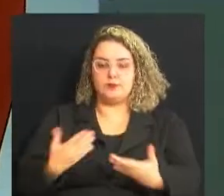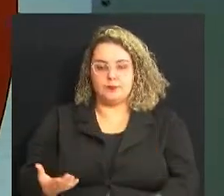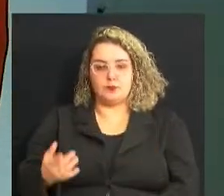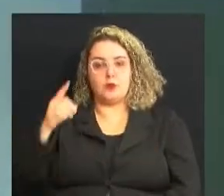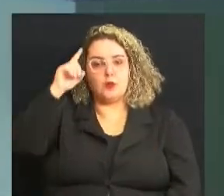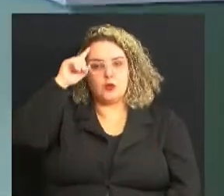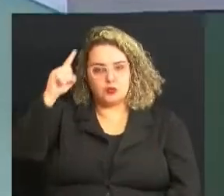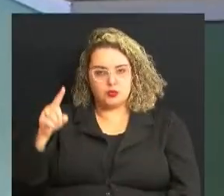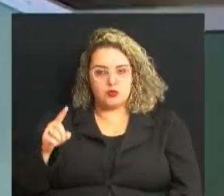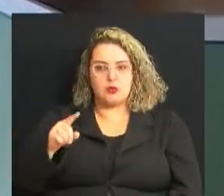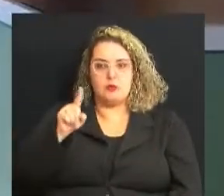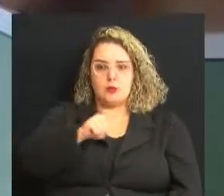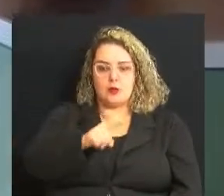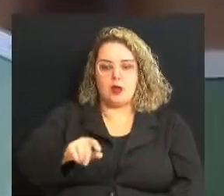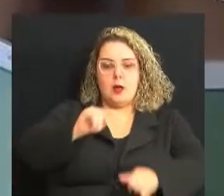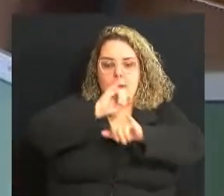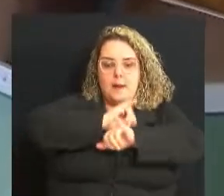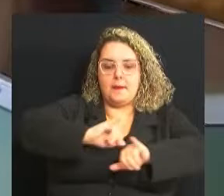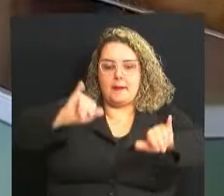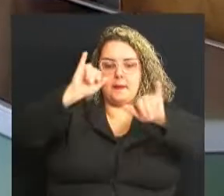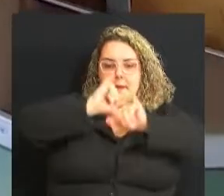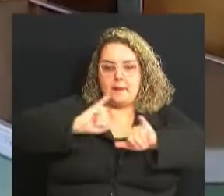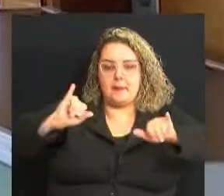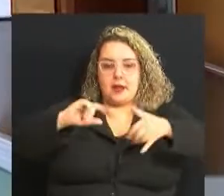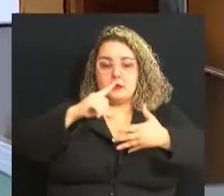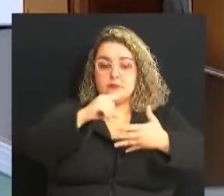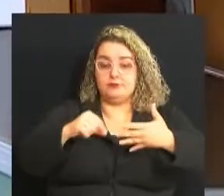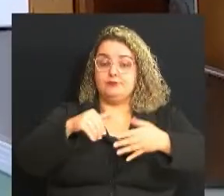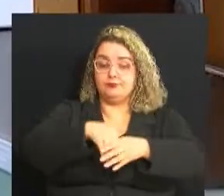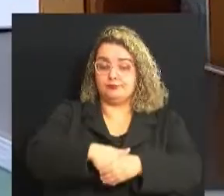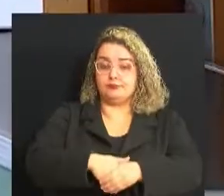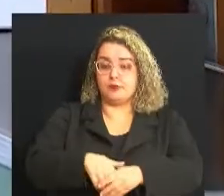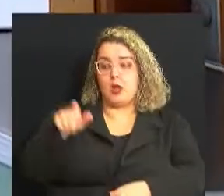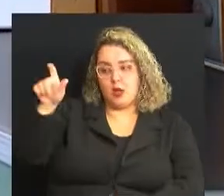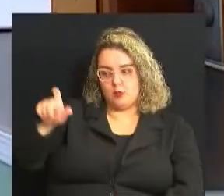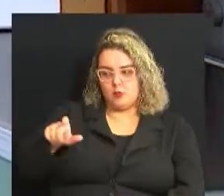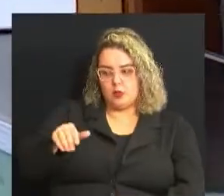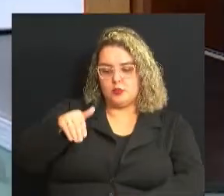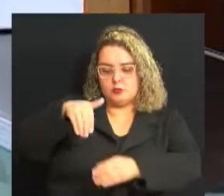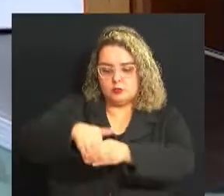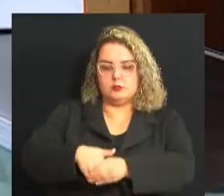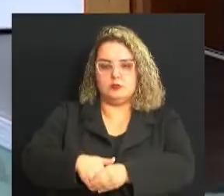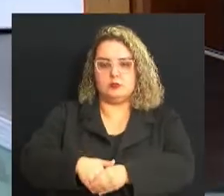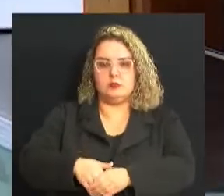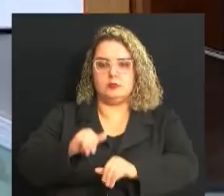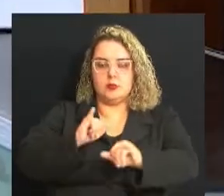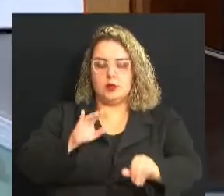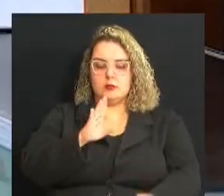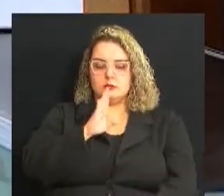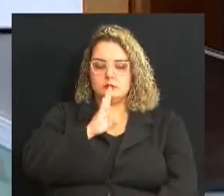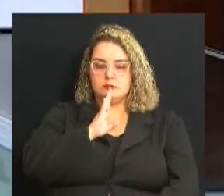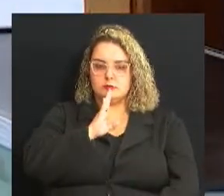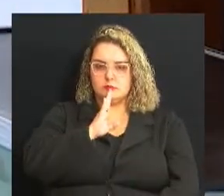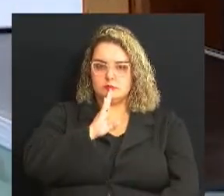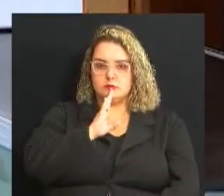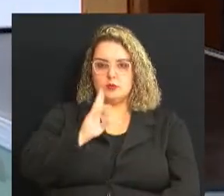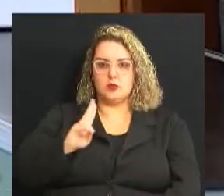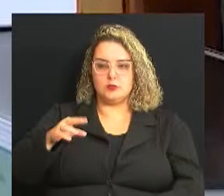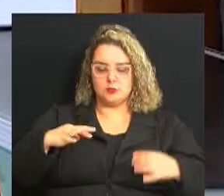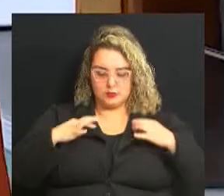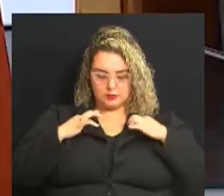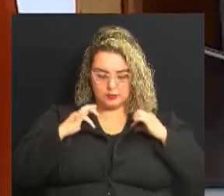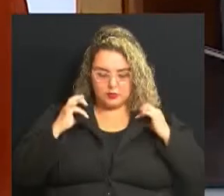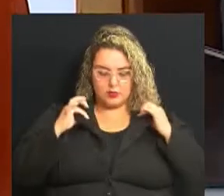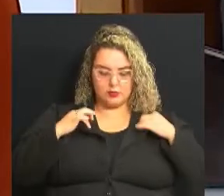vedada a propaganda eleitoral. O eleitor ele pode se manifestar silenciosamente, ele pode usar a camiseta do